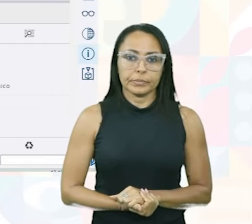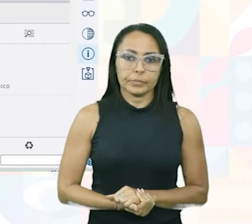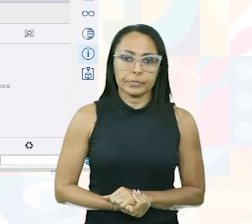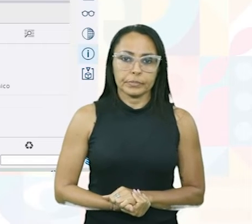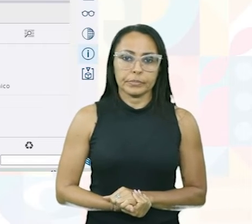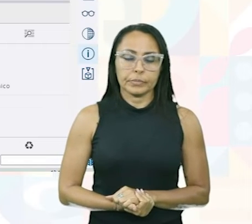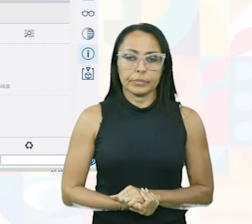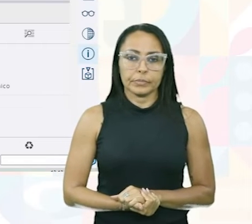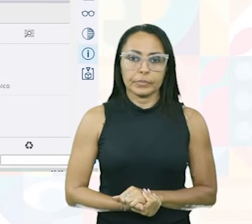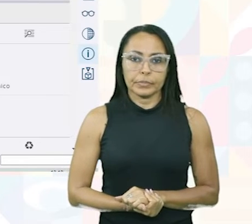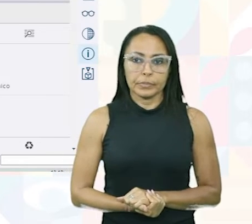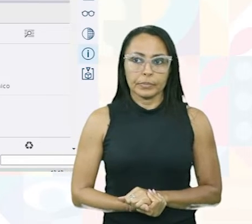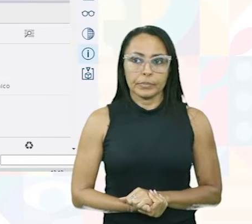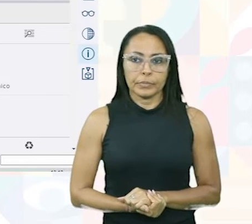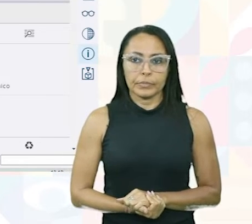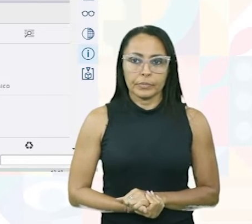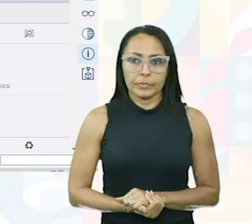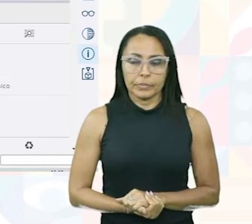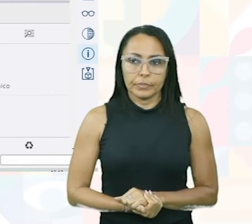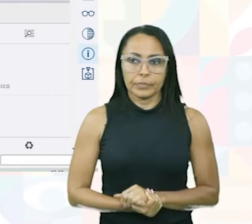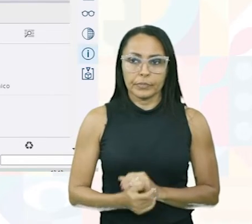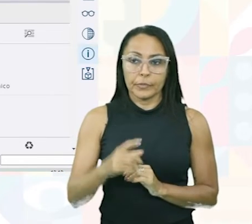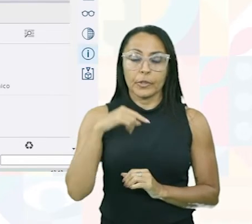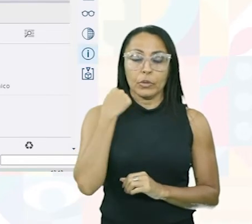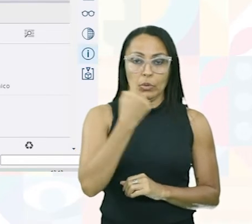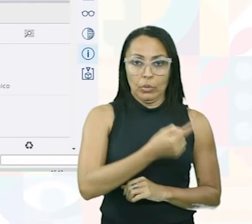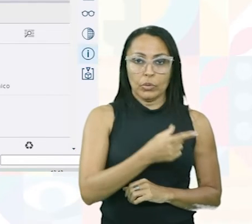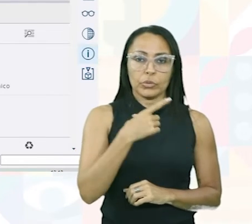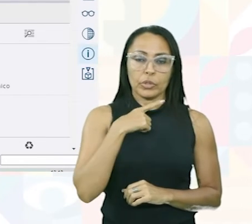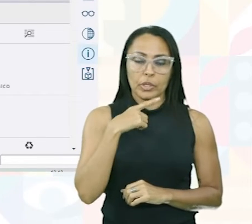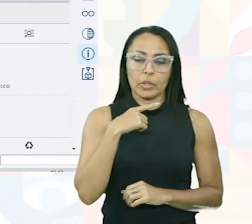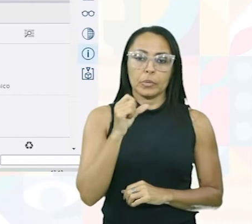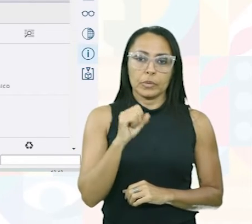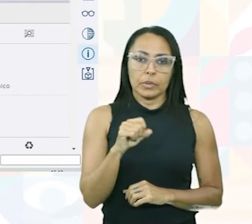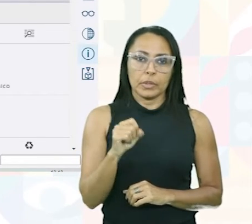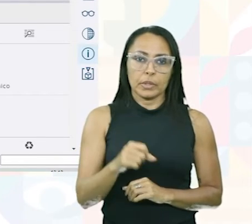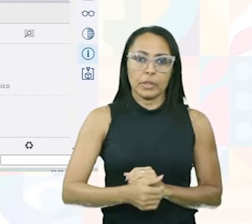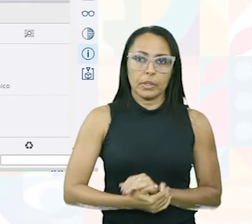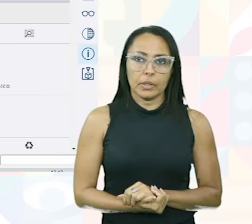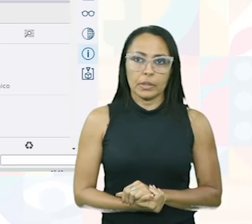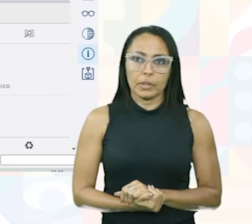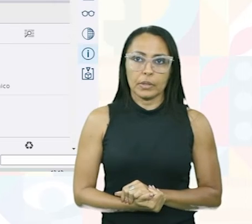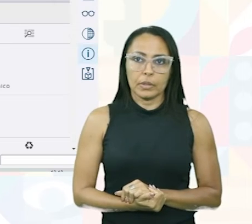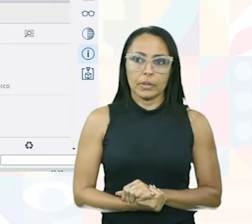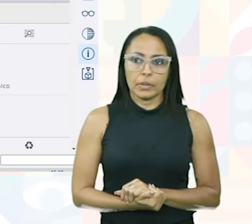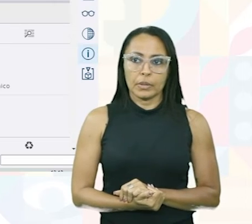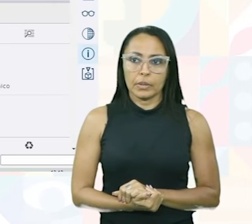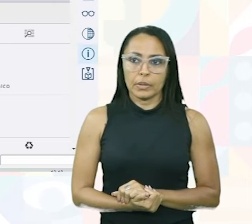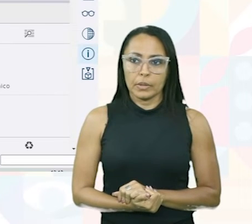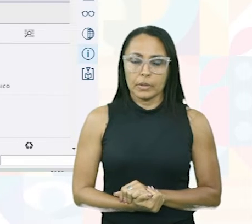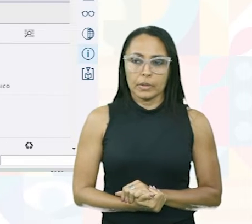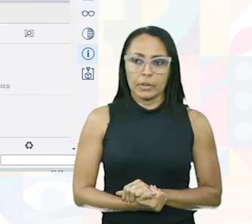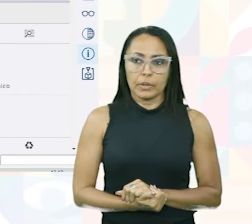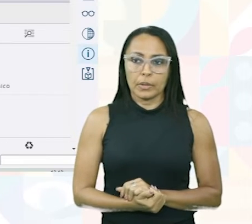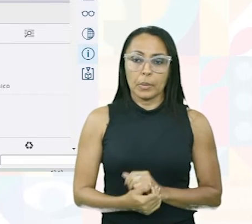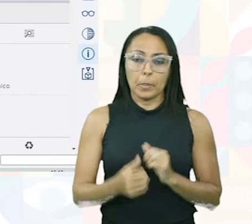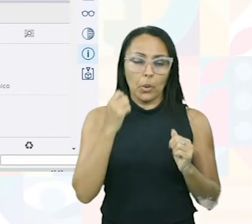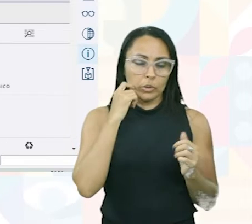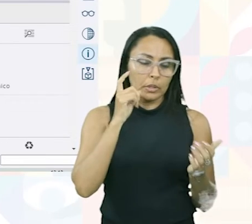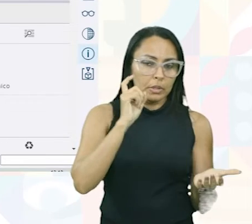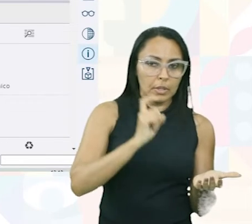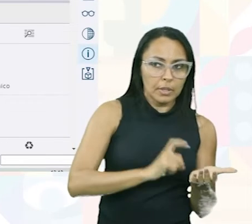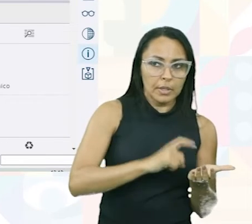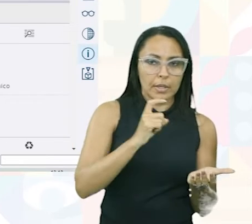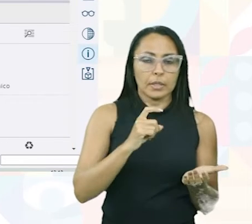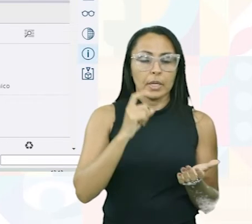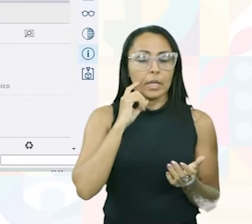Pronto. Nós temos essa ferramenta orbitar, né? Que é para mudar o ponto de vista. Você pode clicar nela